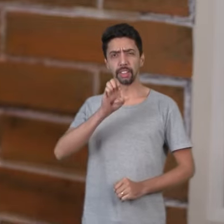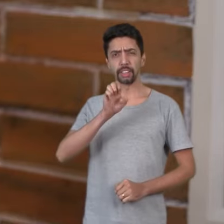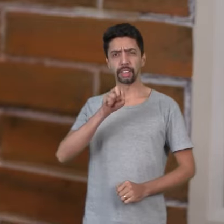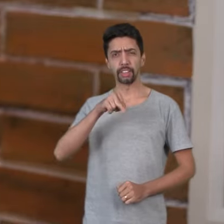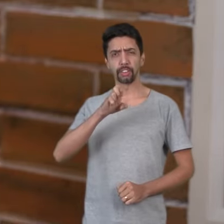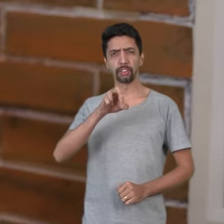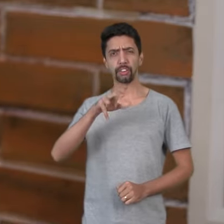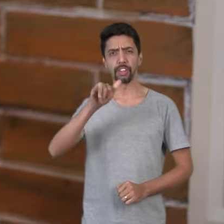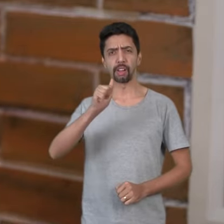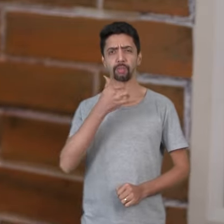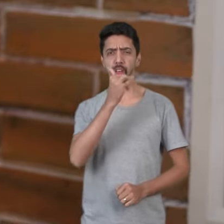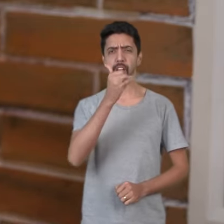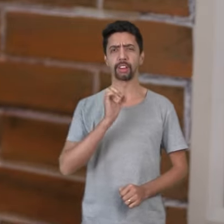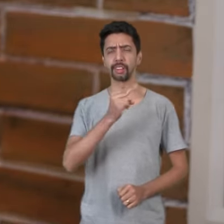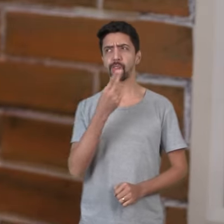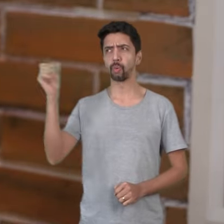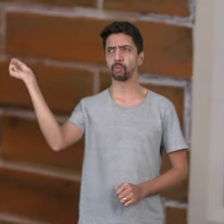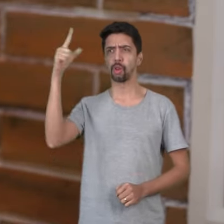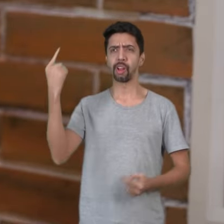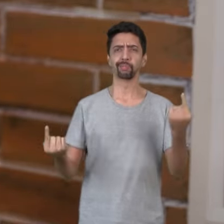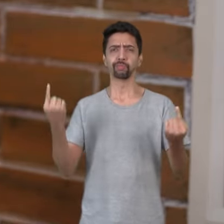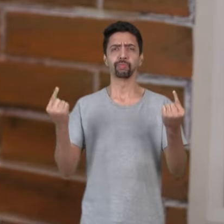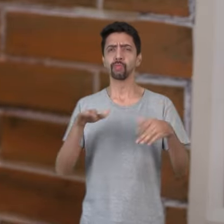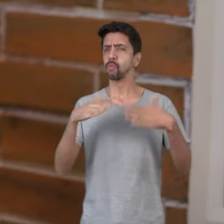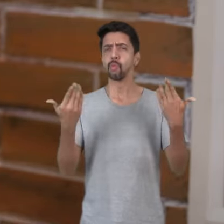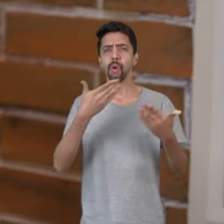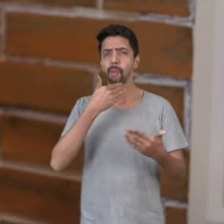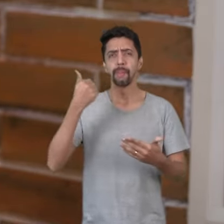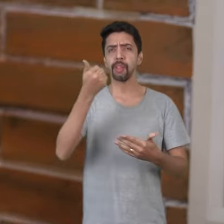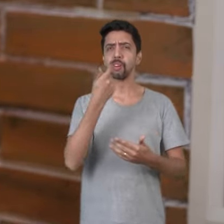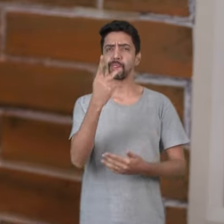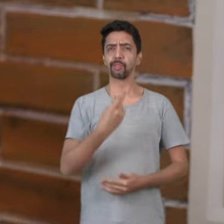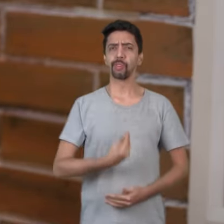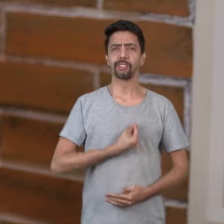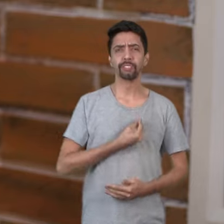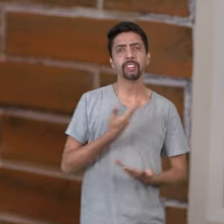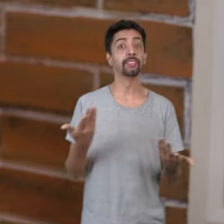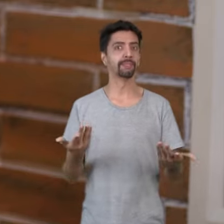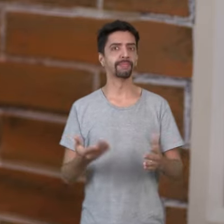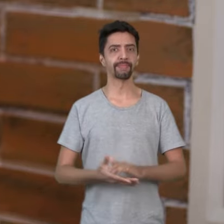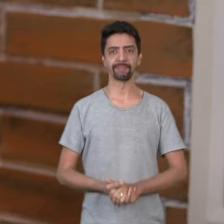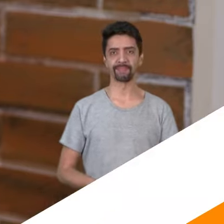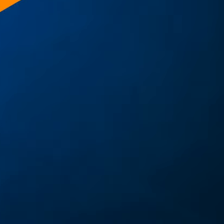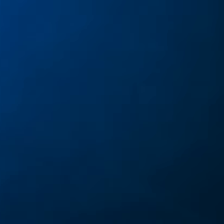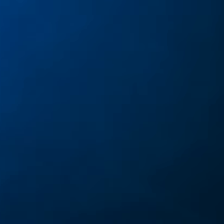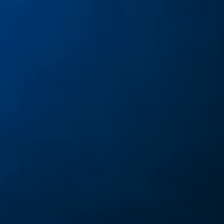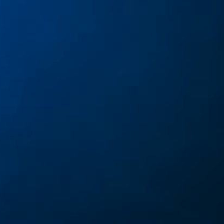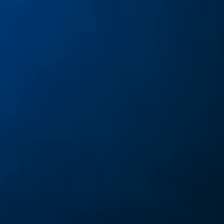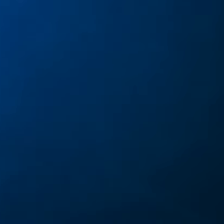Energia elétrica ou solar? Qual das duas traz melhor benefício para você?